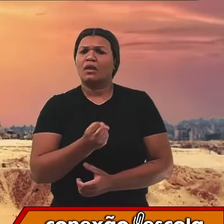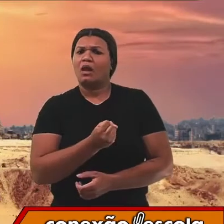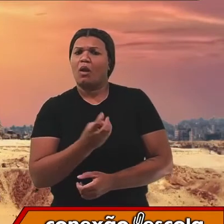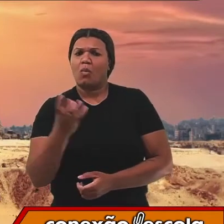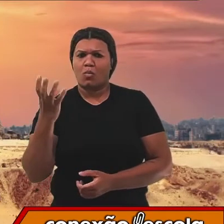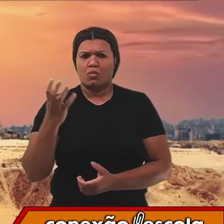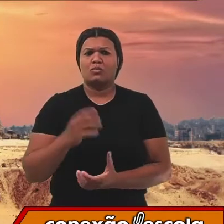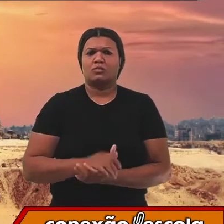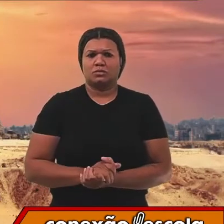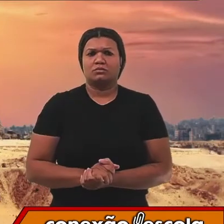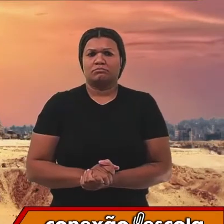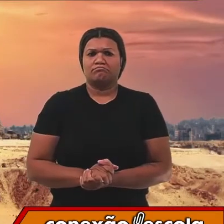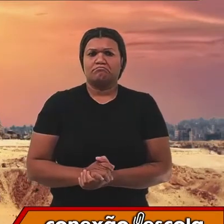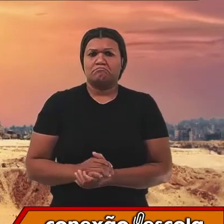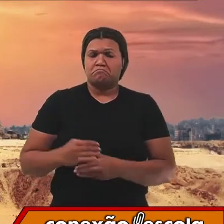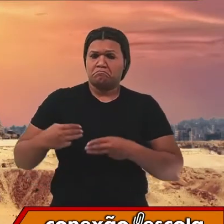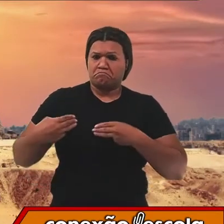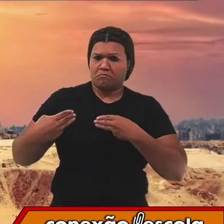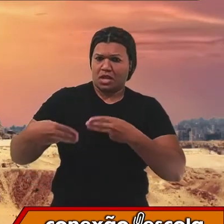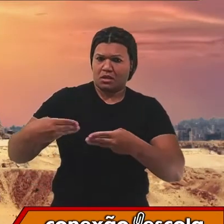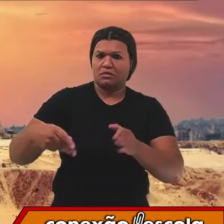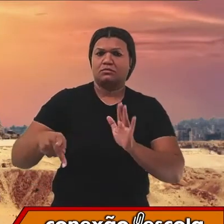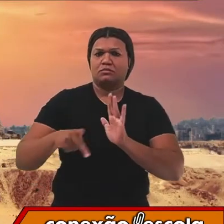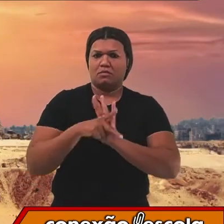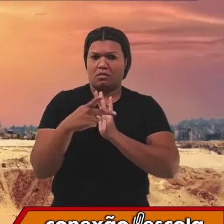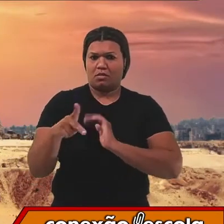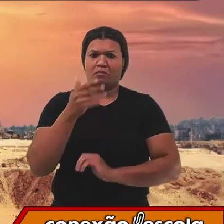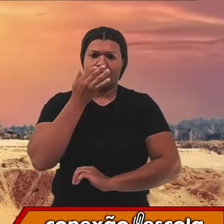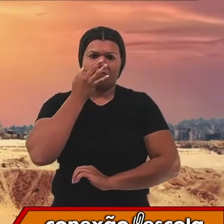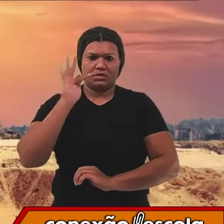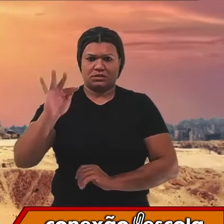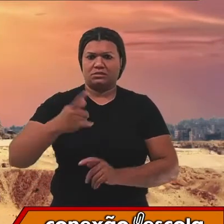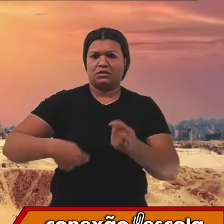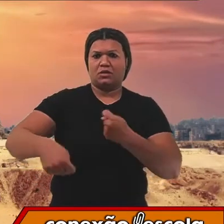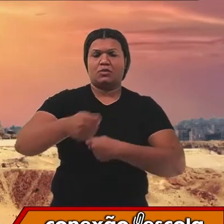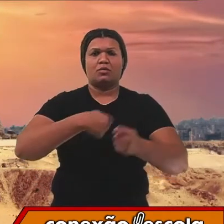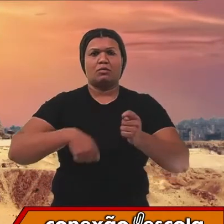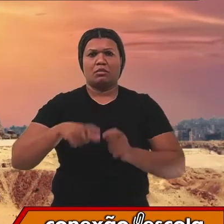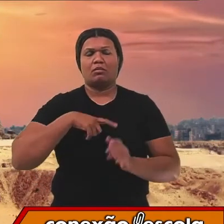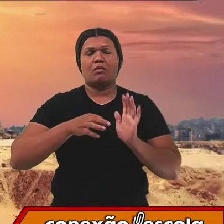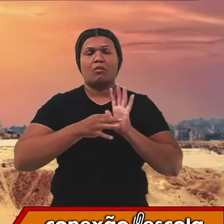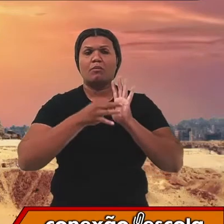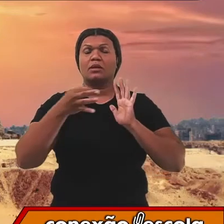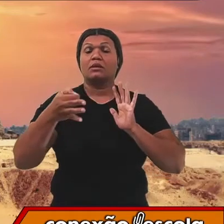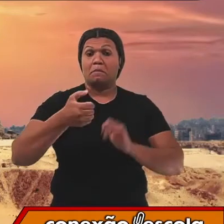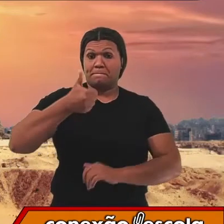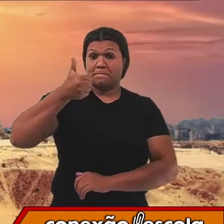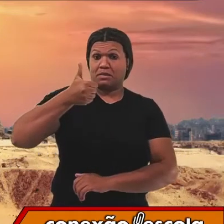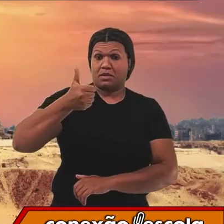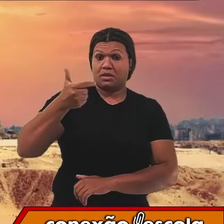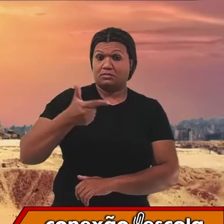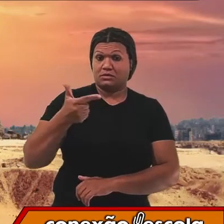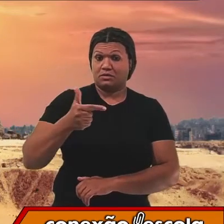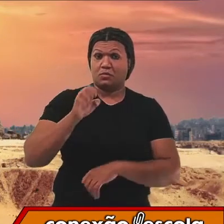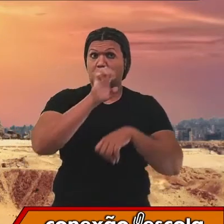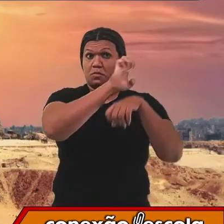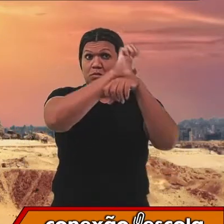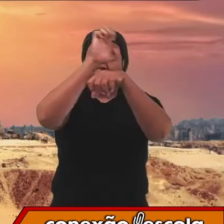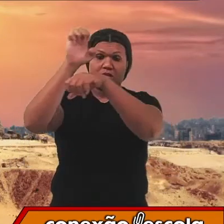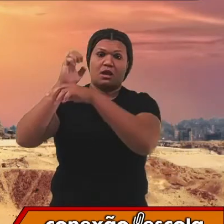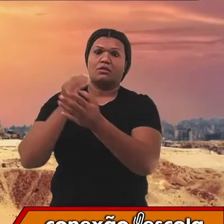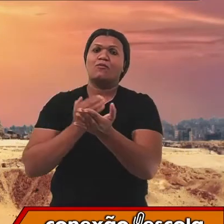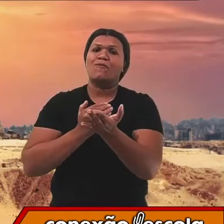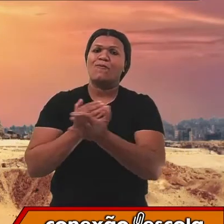ministros econômicos franceses sugeriu que o primeiro e o segundo estado começassem a